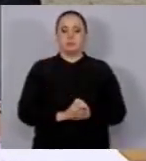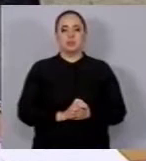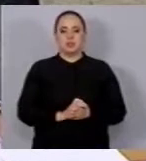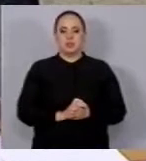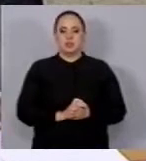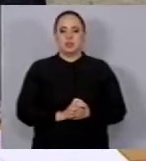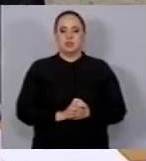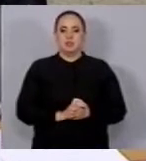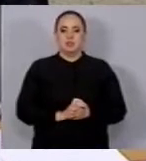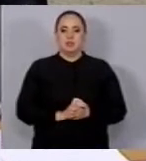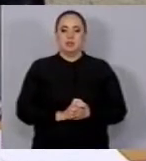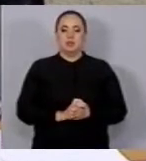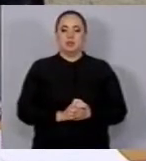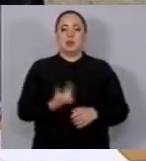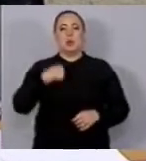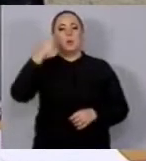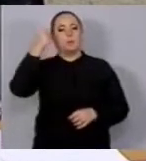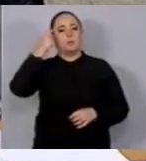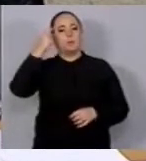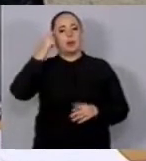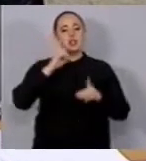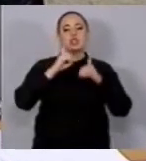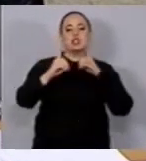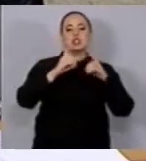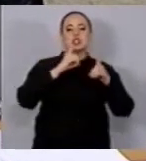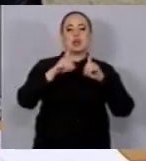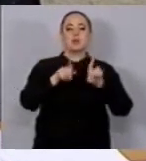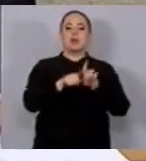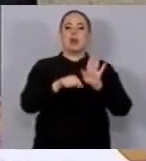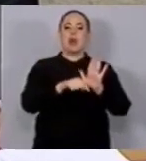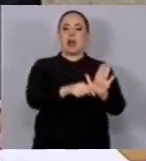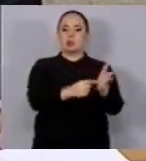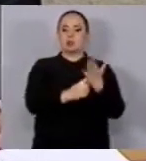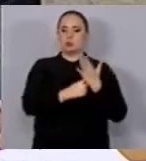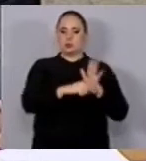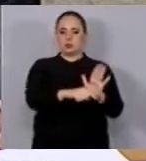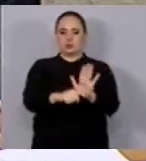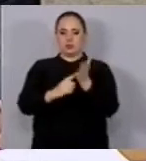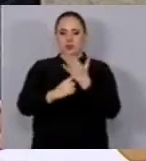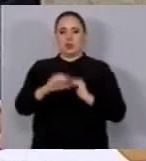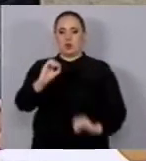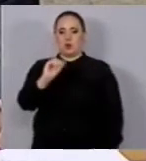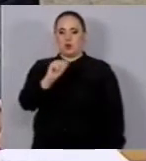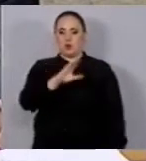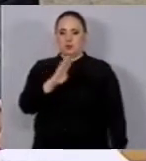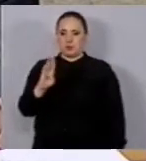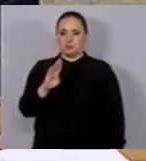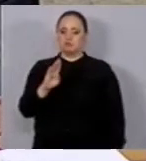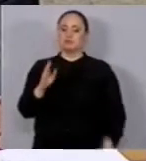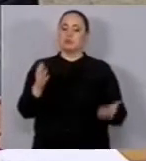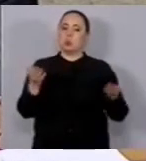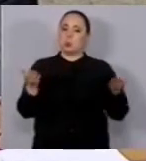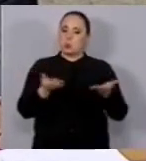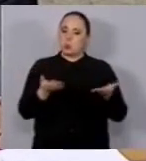da expectativa de diálogo e mútua colaboração que a Ordem dos Advogados do Brasil,